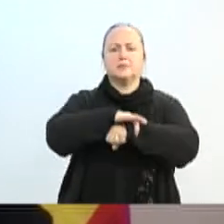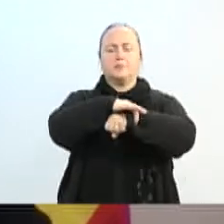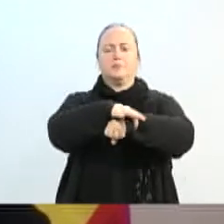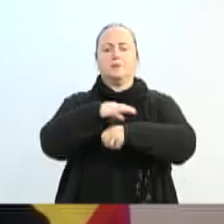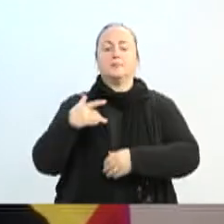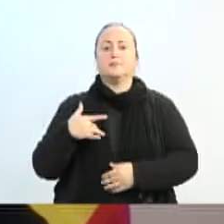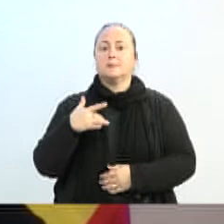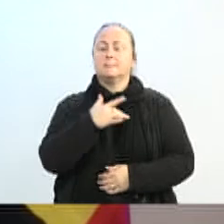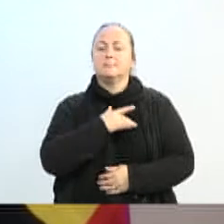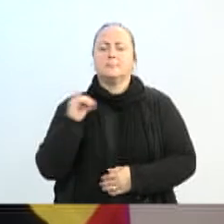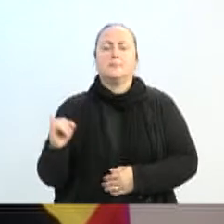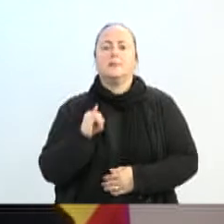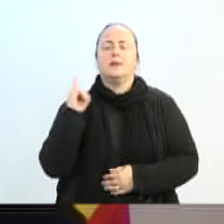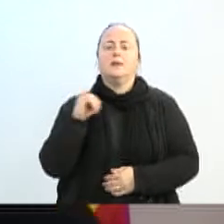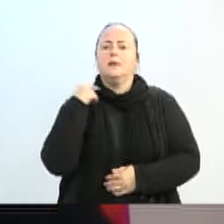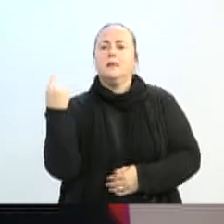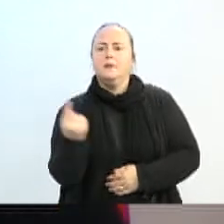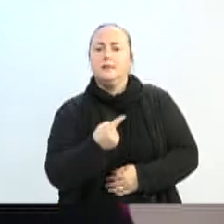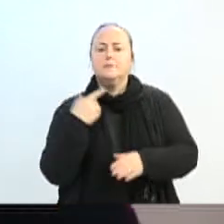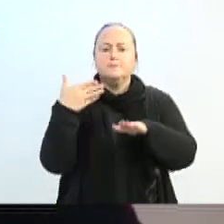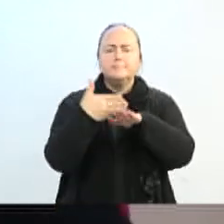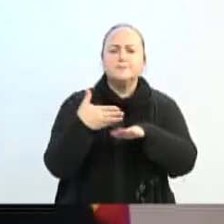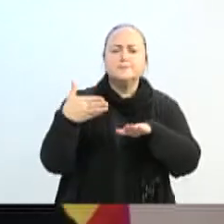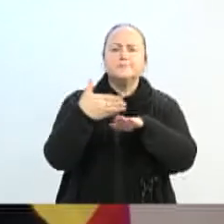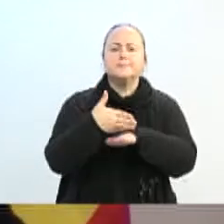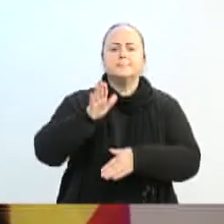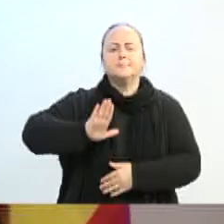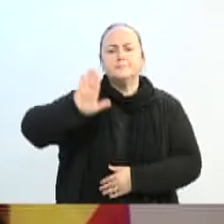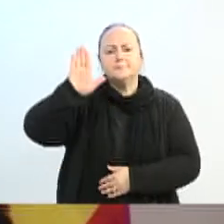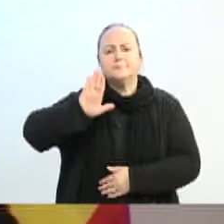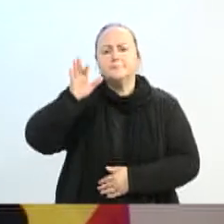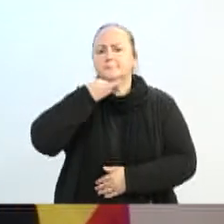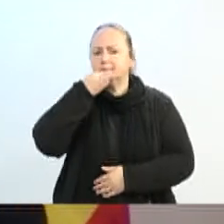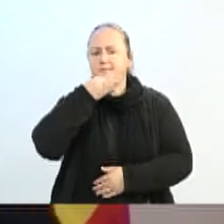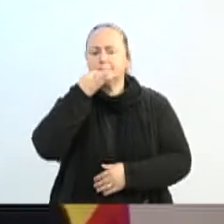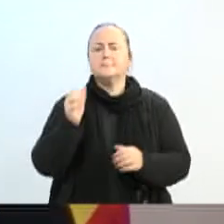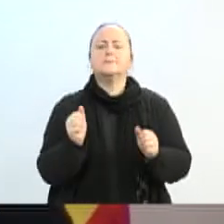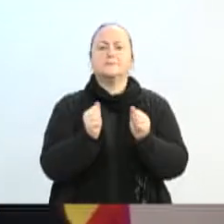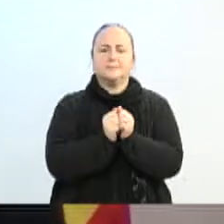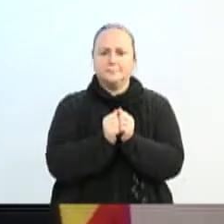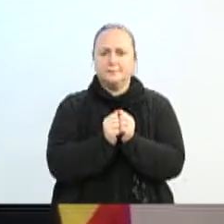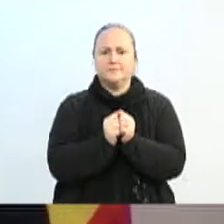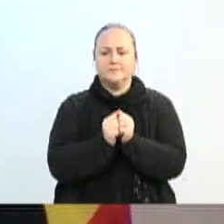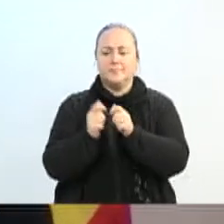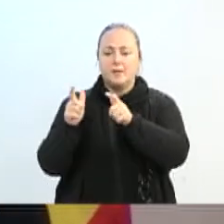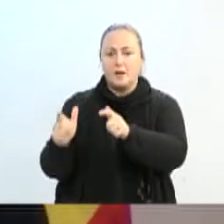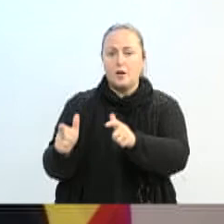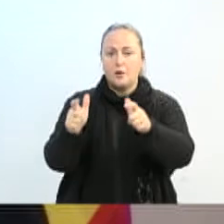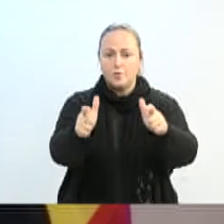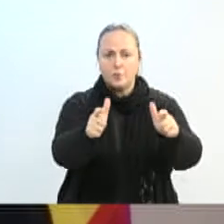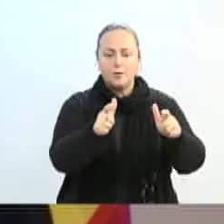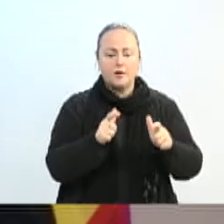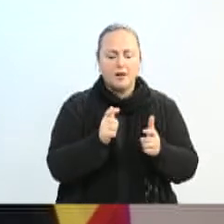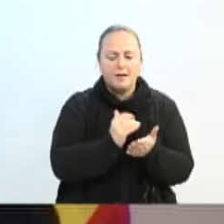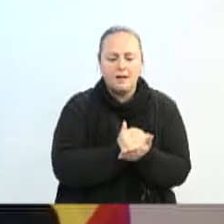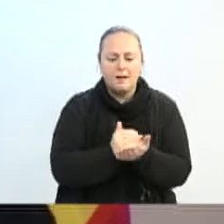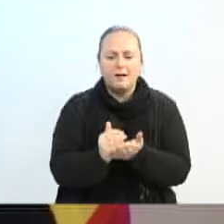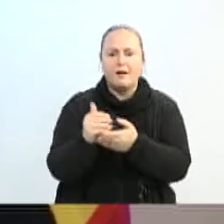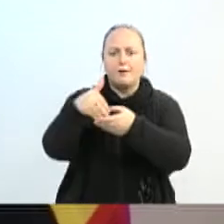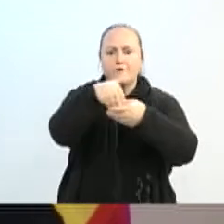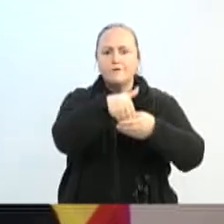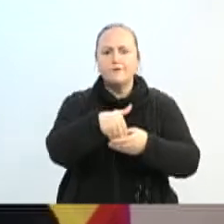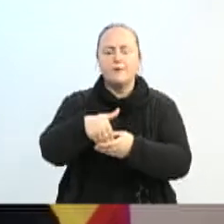é importante que as pessoas participem porque aí são formadas as políticas públicas são